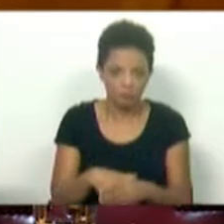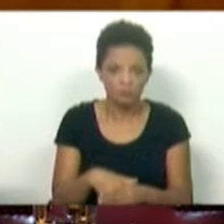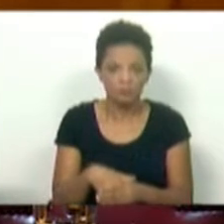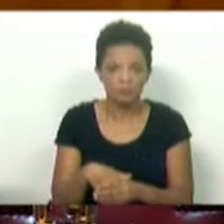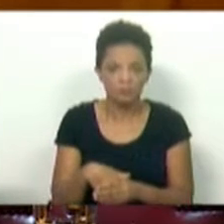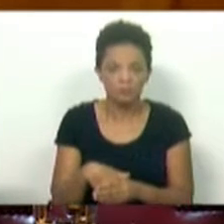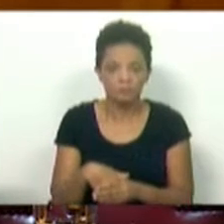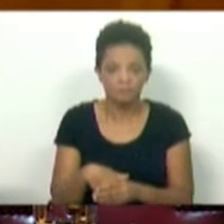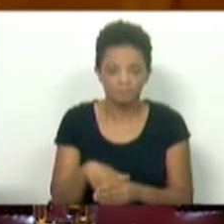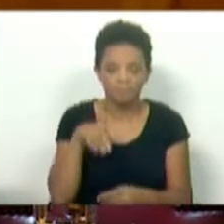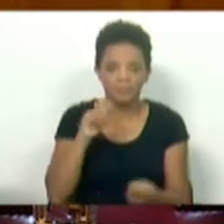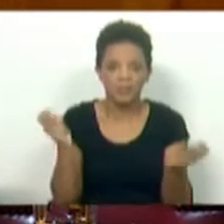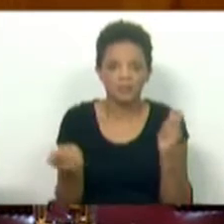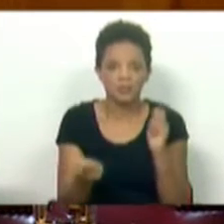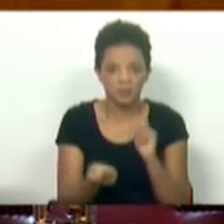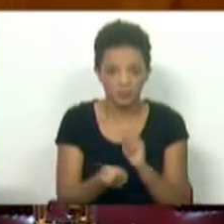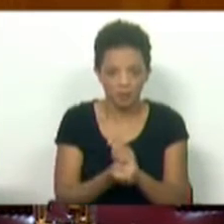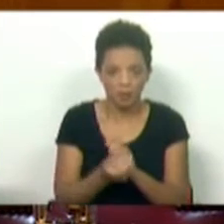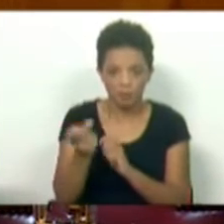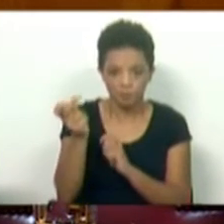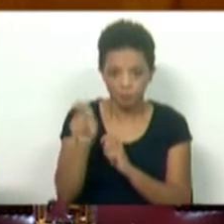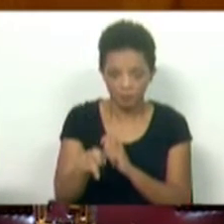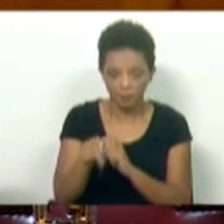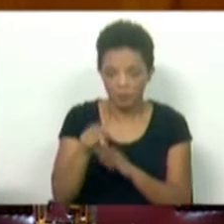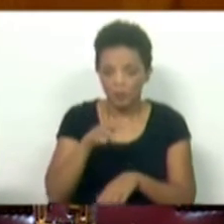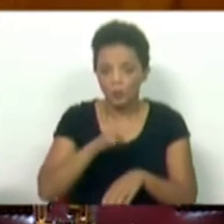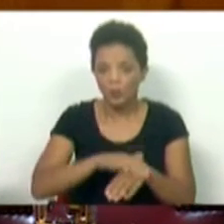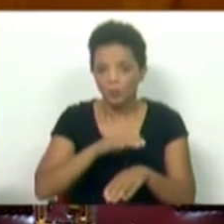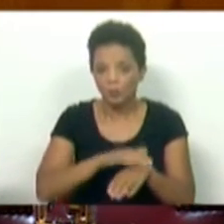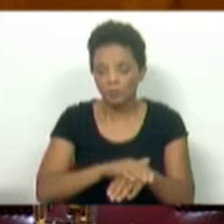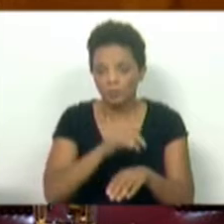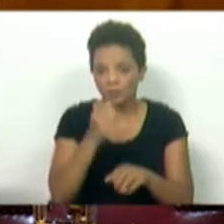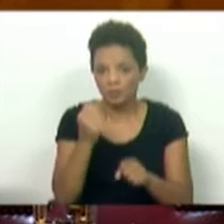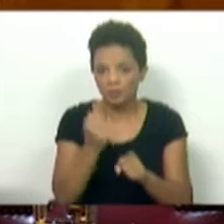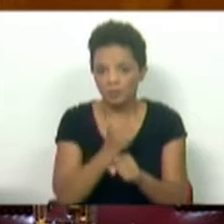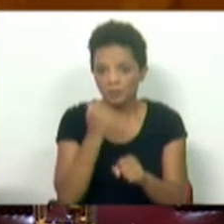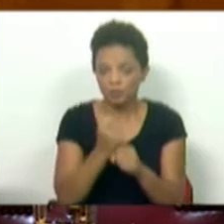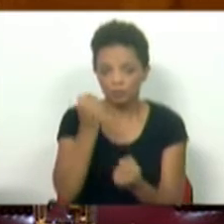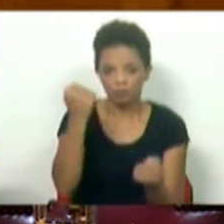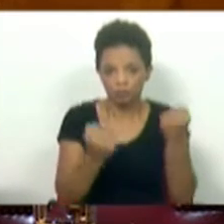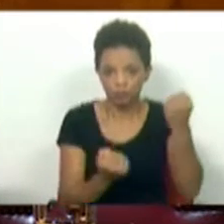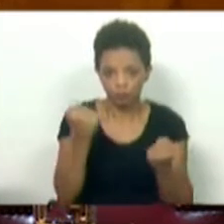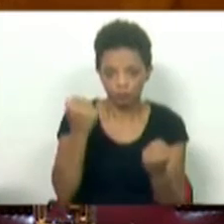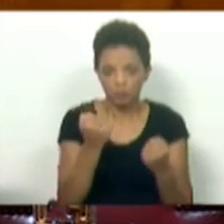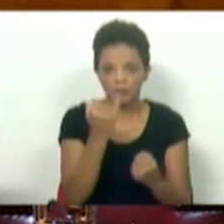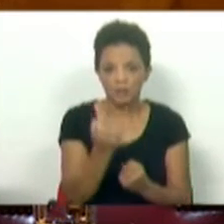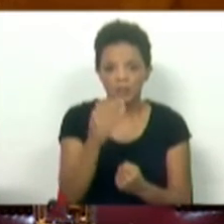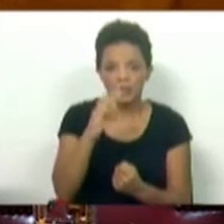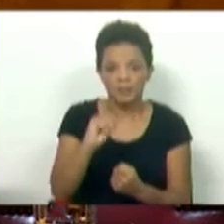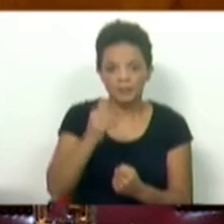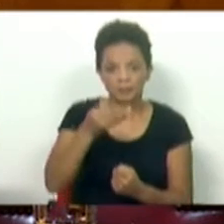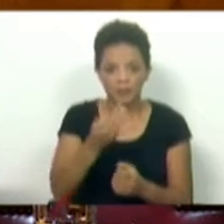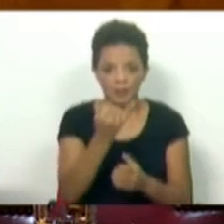que esta alteração que se faz relativamente à consignação ao serviço rodoviário de uma parte do ISP